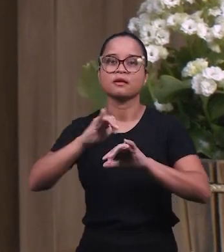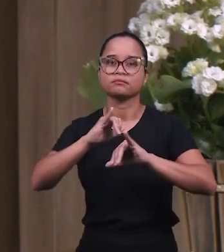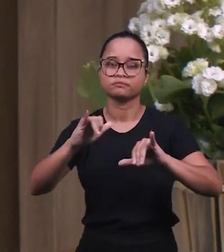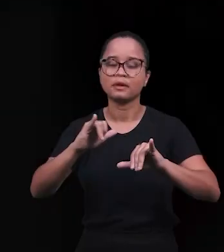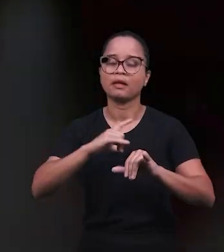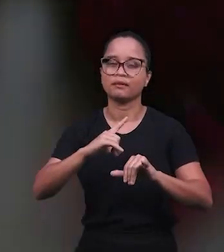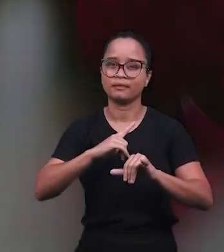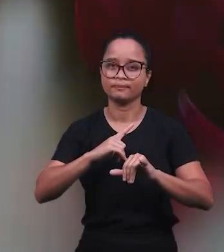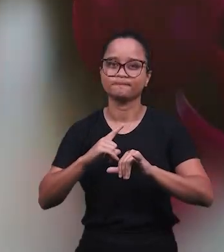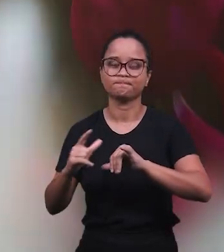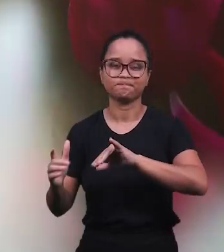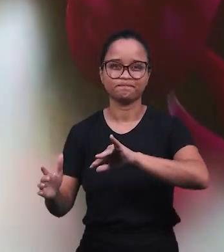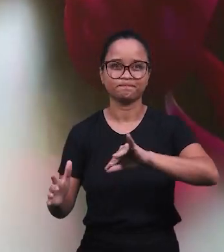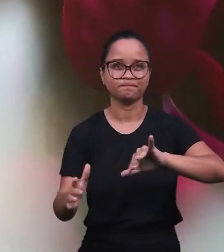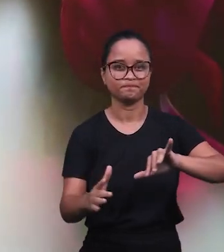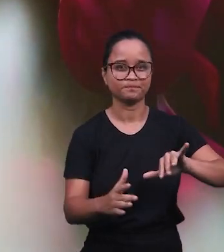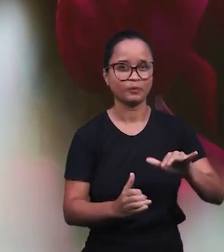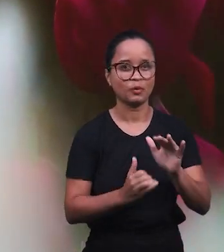Deus.